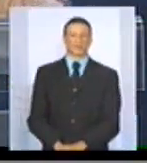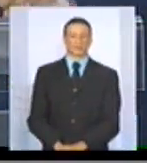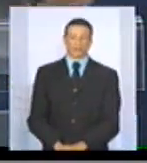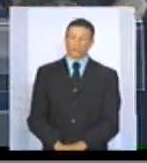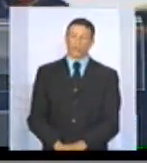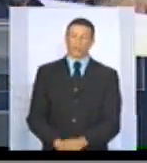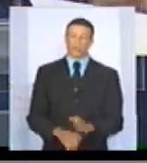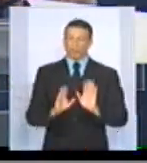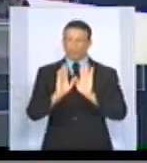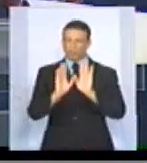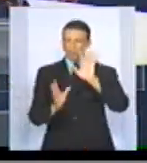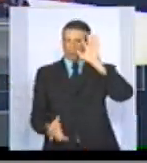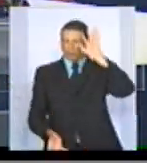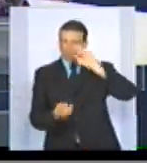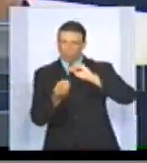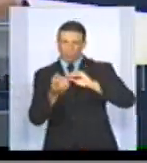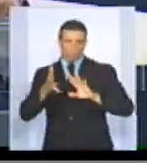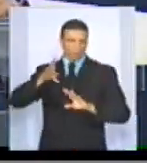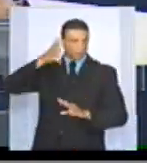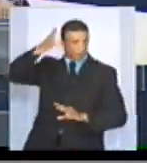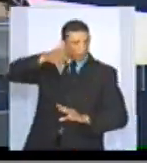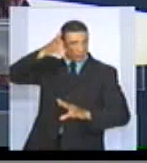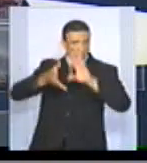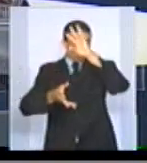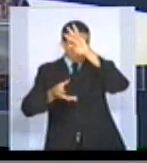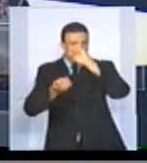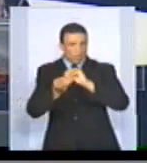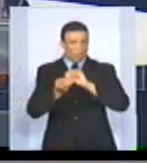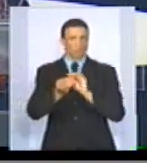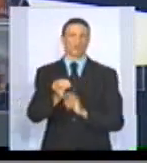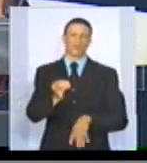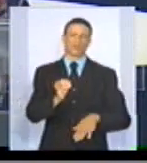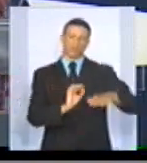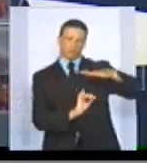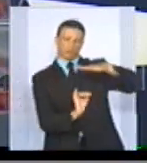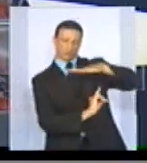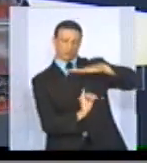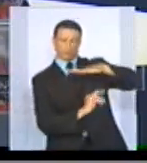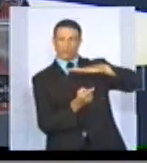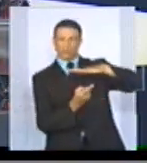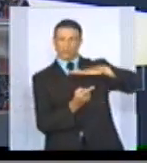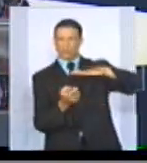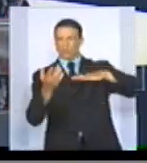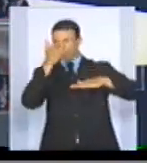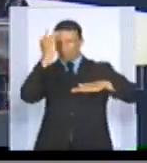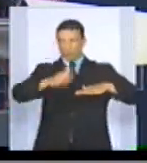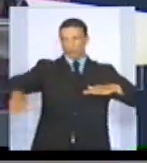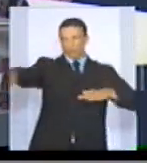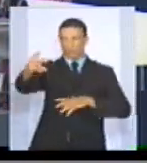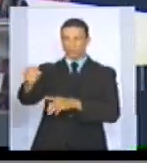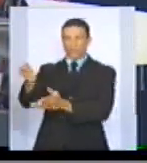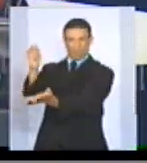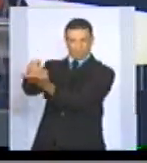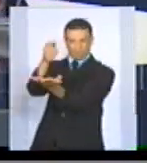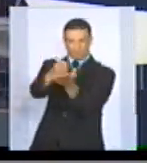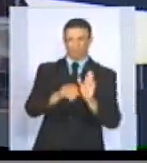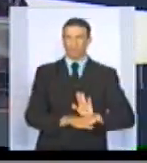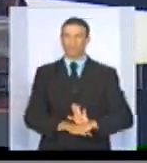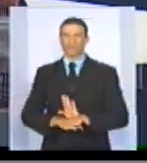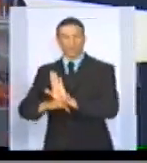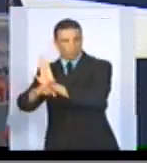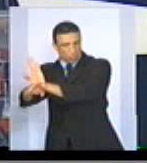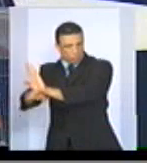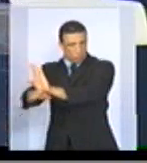Bom, falando rapidamente sobre o IDEC, o Instituto Brasileiro de Defesa do Consumidor é uma associação de consumidores,